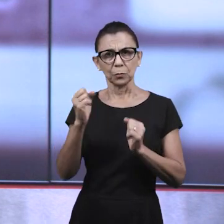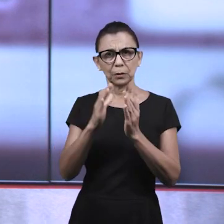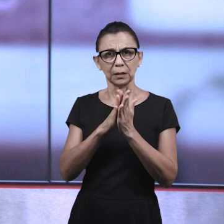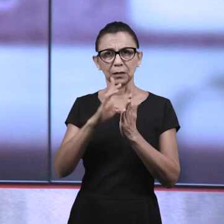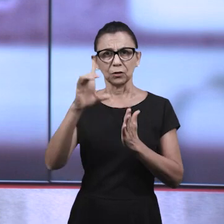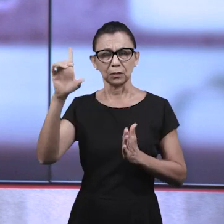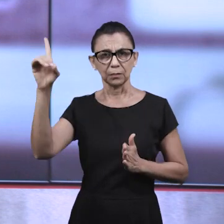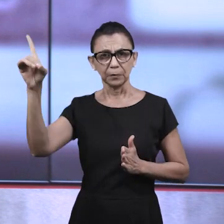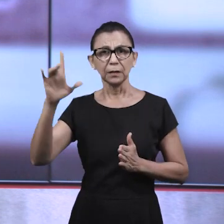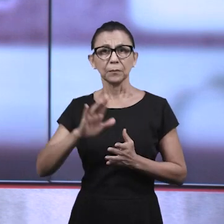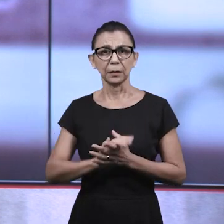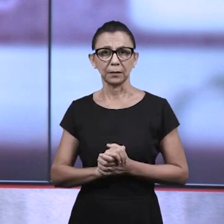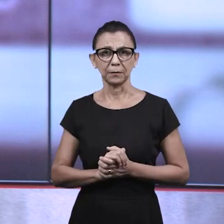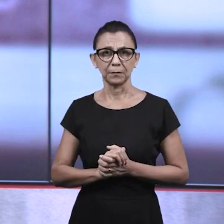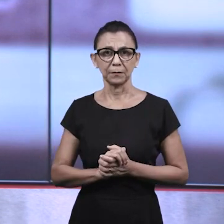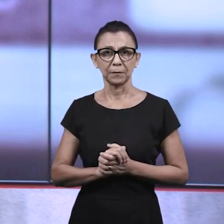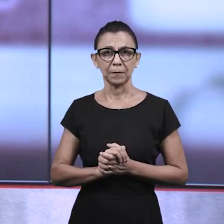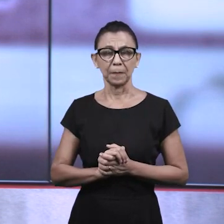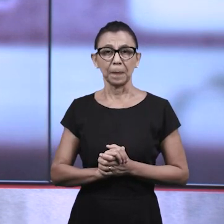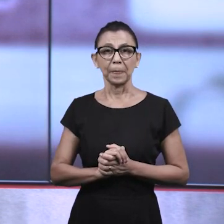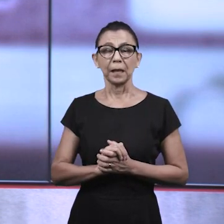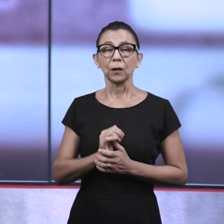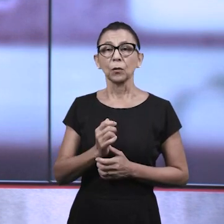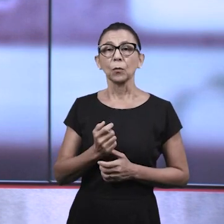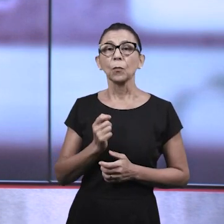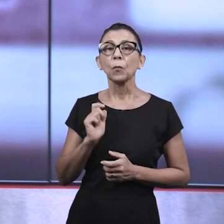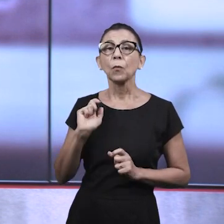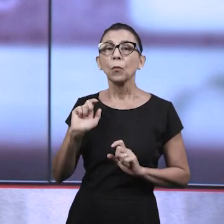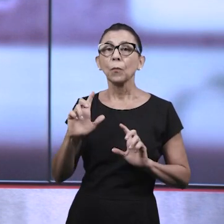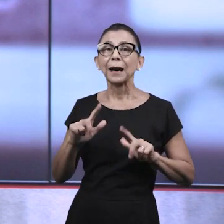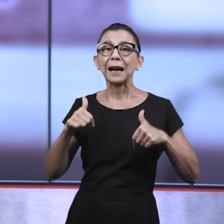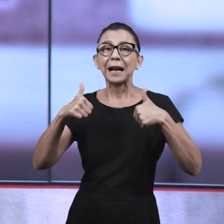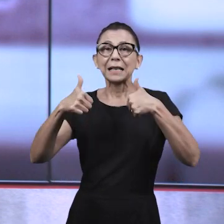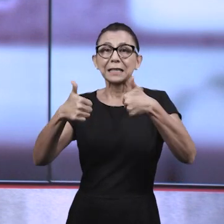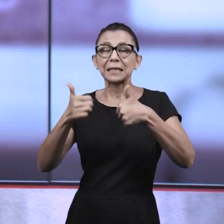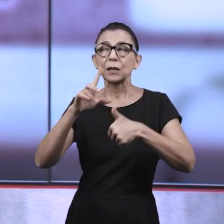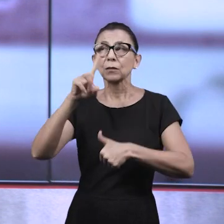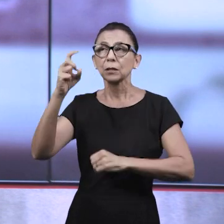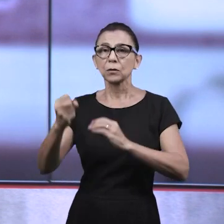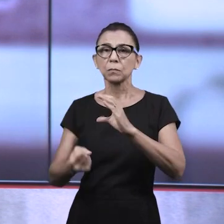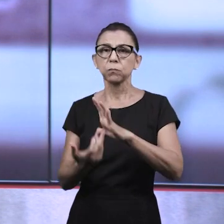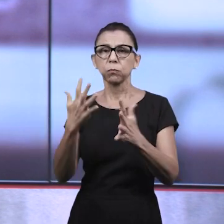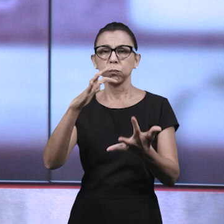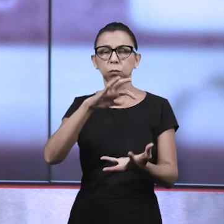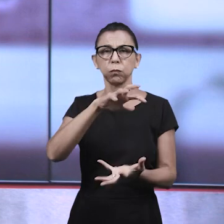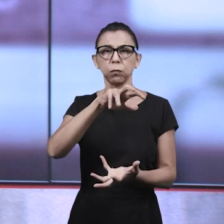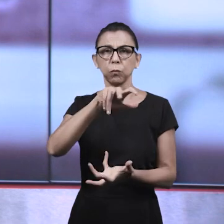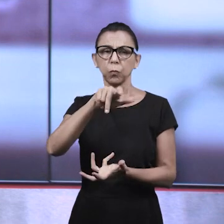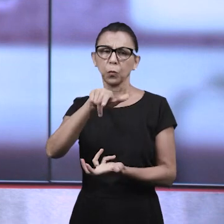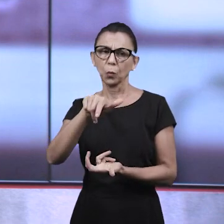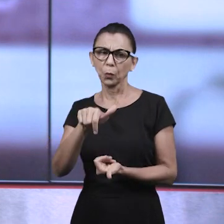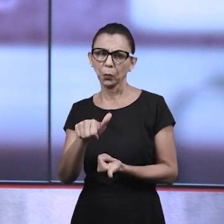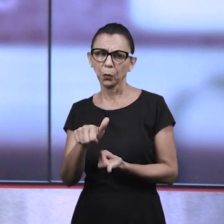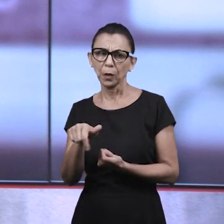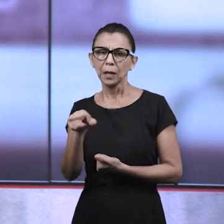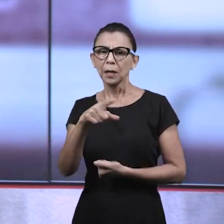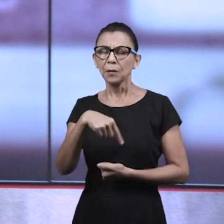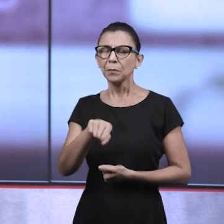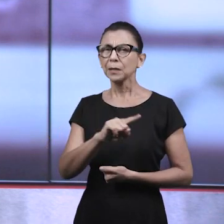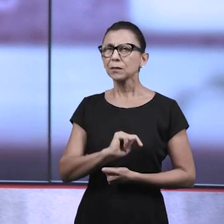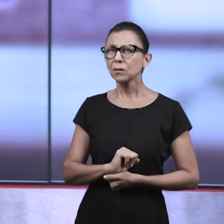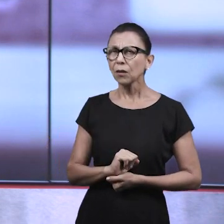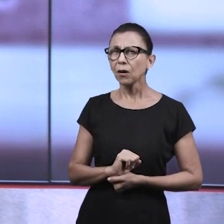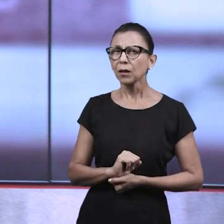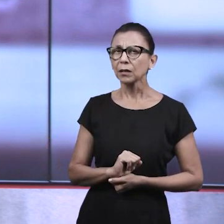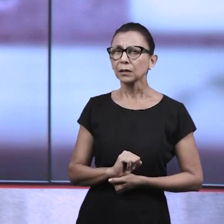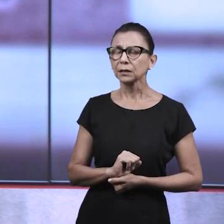palavra, Deus criou os céus e a terra, o universo, tudo Ele fez. E de modo semelhante, as